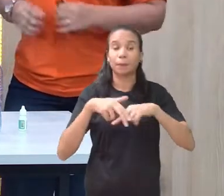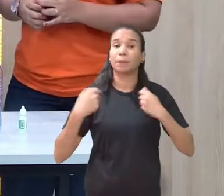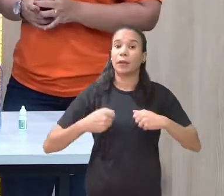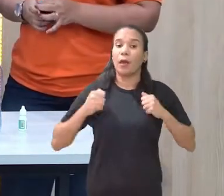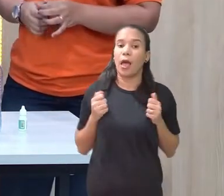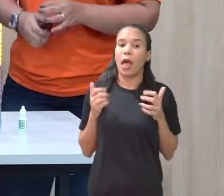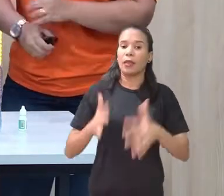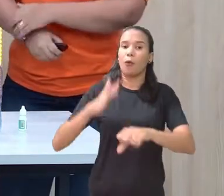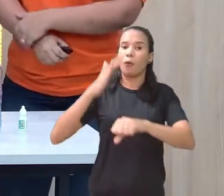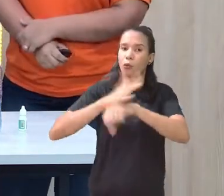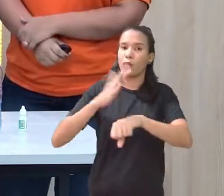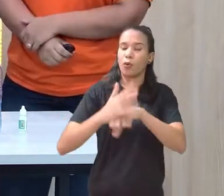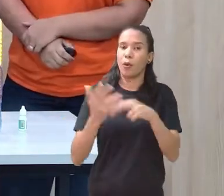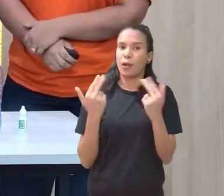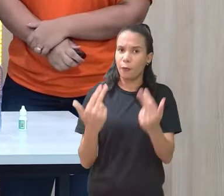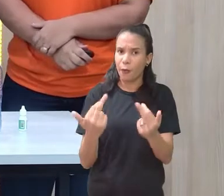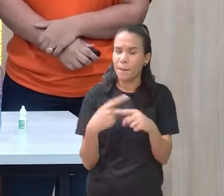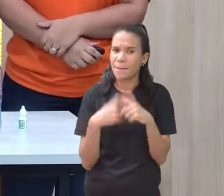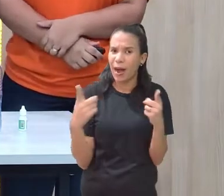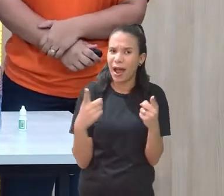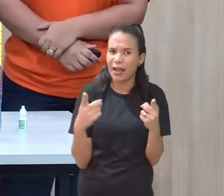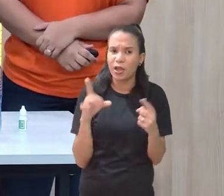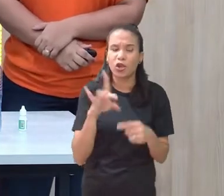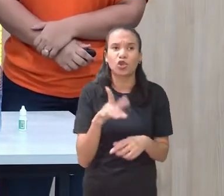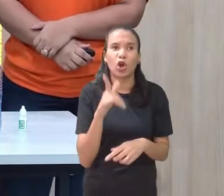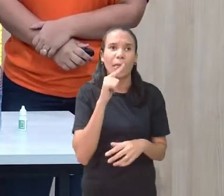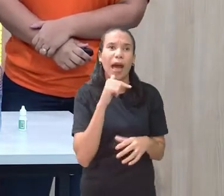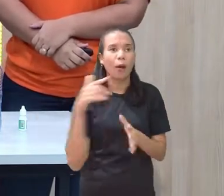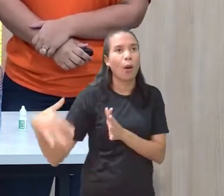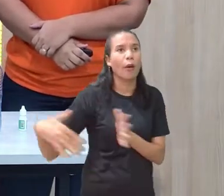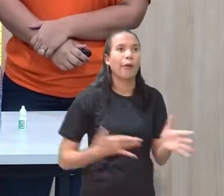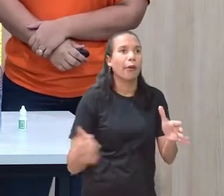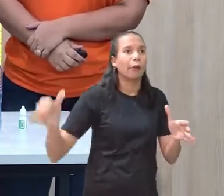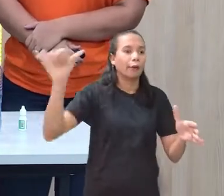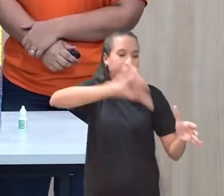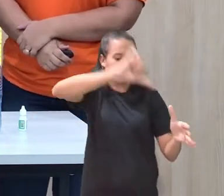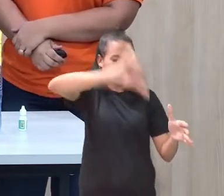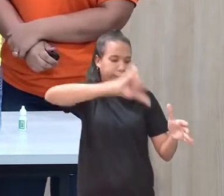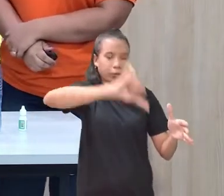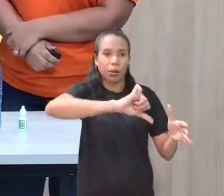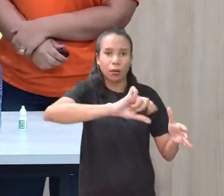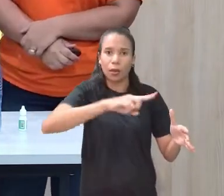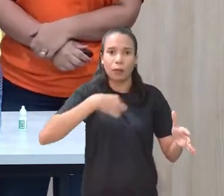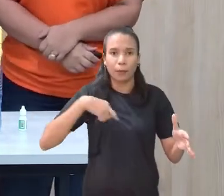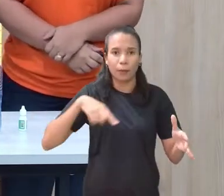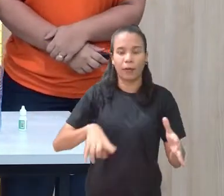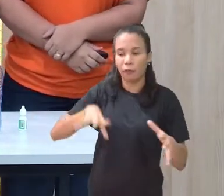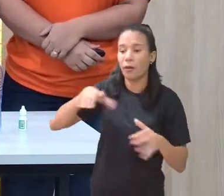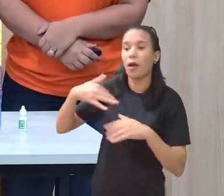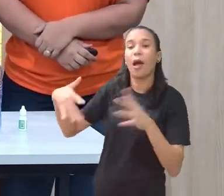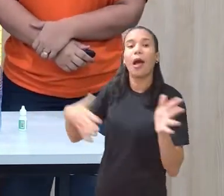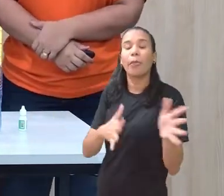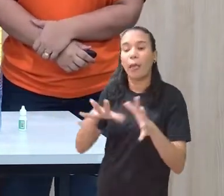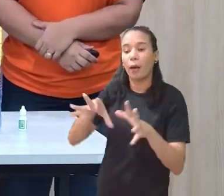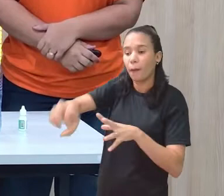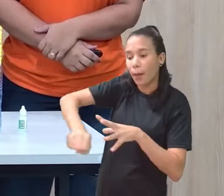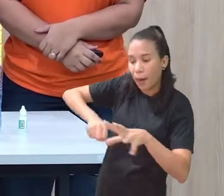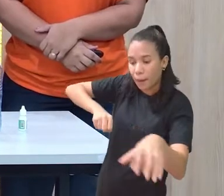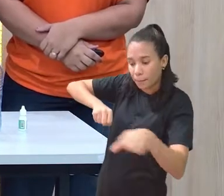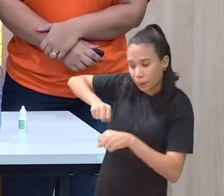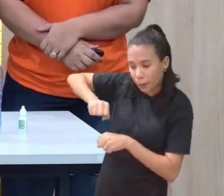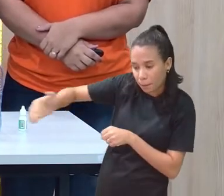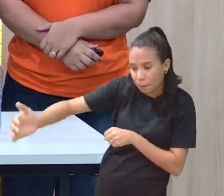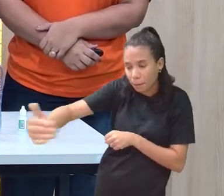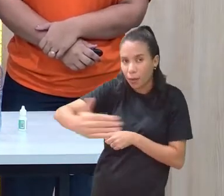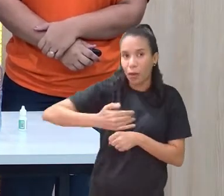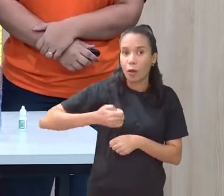como esse detergente, tá? Mas em vez de jogar no rio, para ir lá no rio e catar, como a ONG Capibá faz, né? Que já tirou